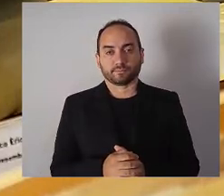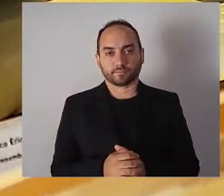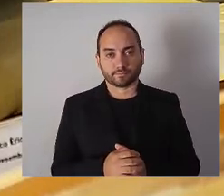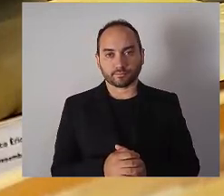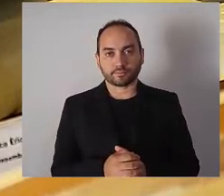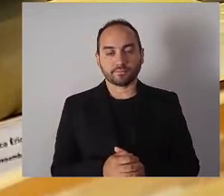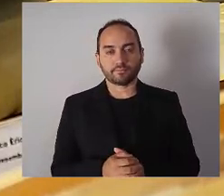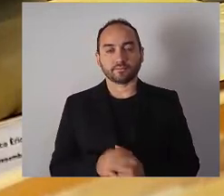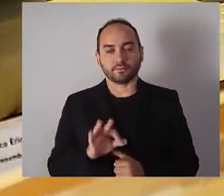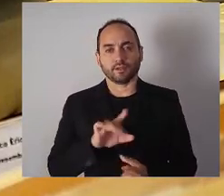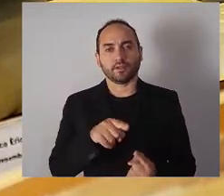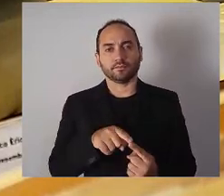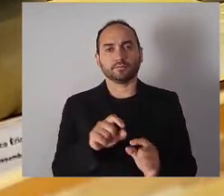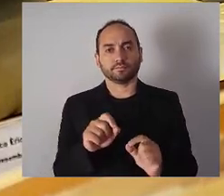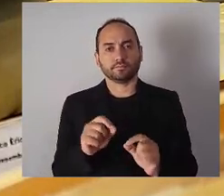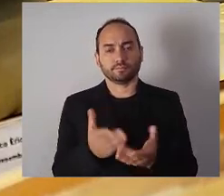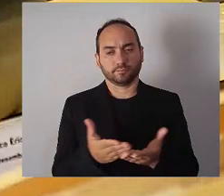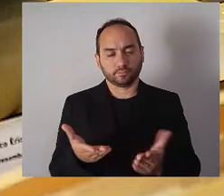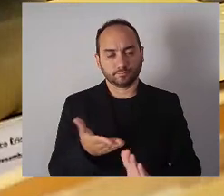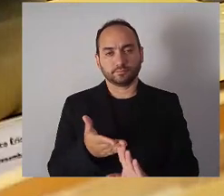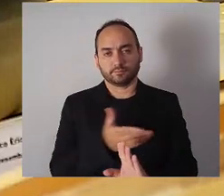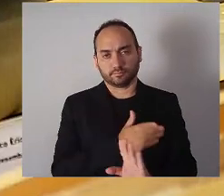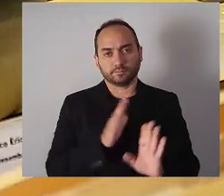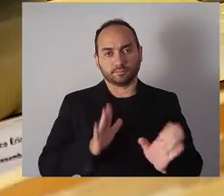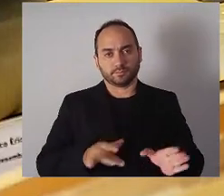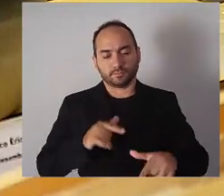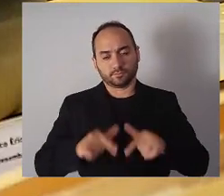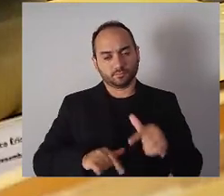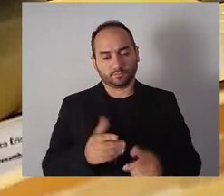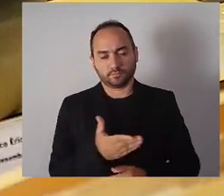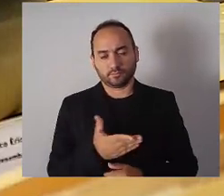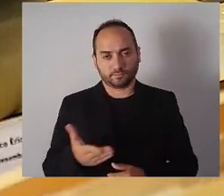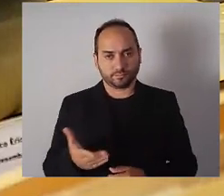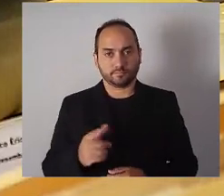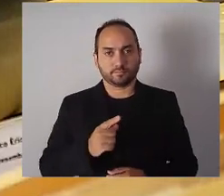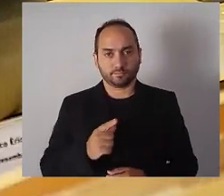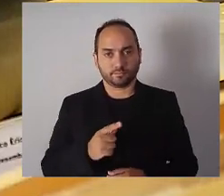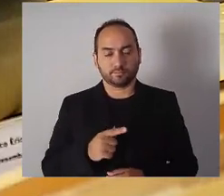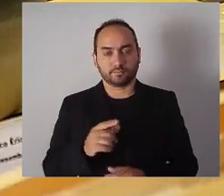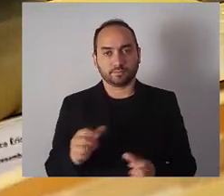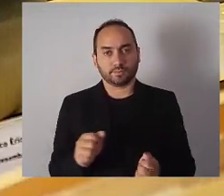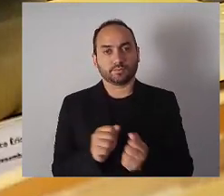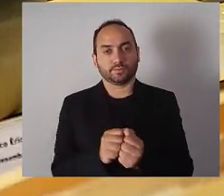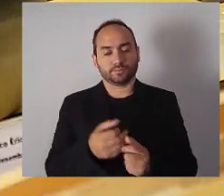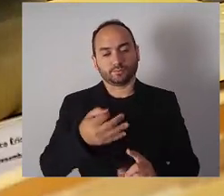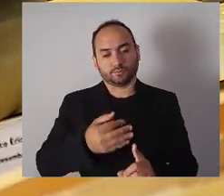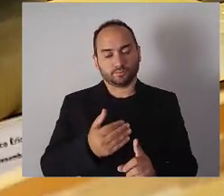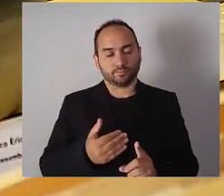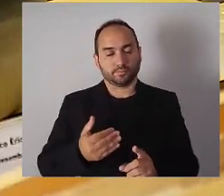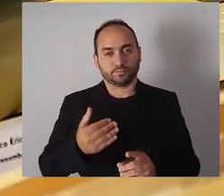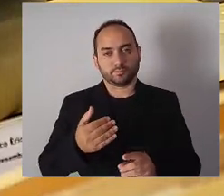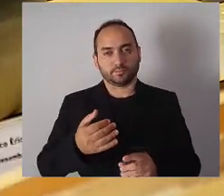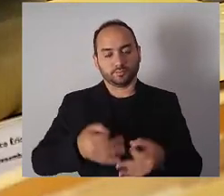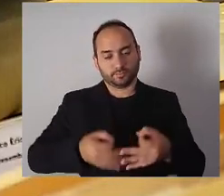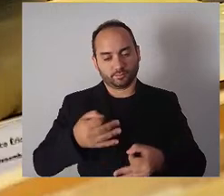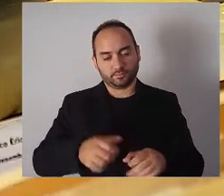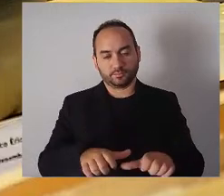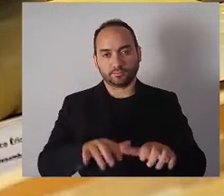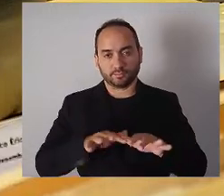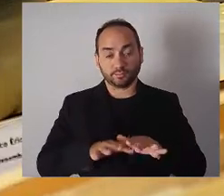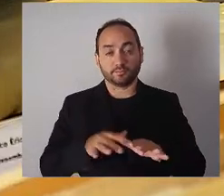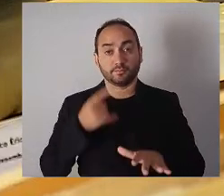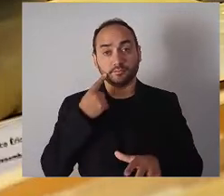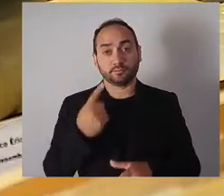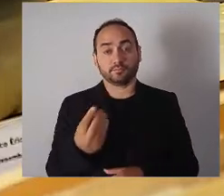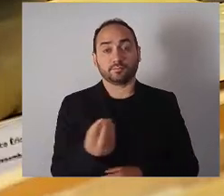De forma bem objetiva, inclusive os precedentes trazidos pelo mesmo junto ao Tribunal Superior Eleitoral, dá conta